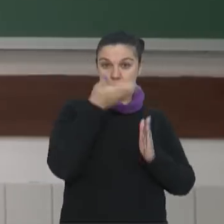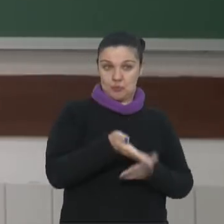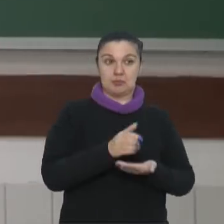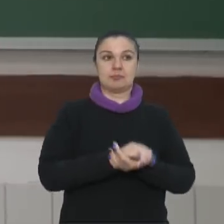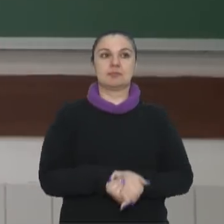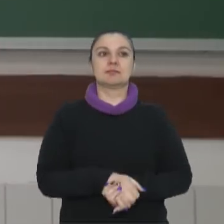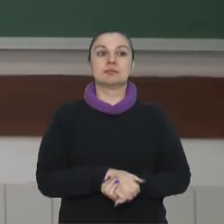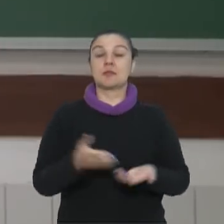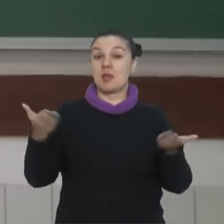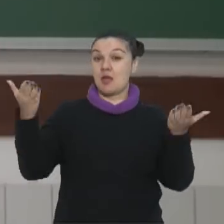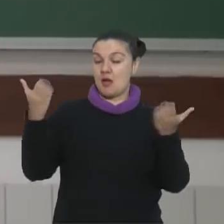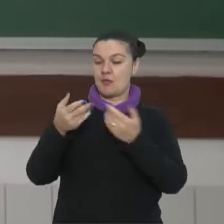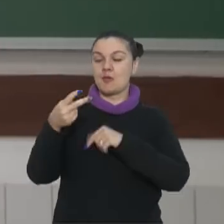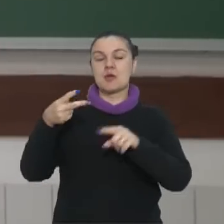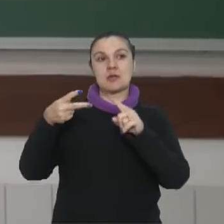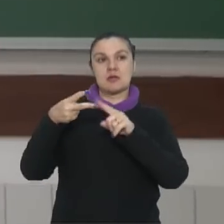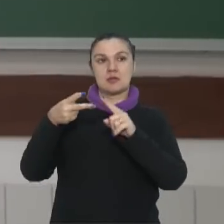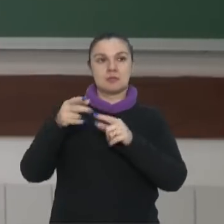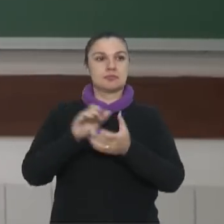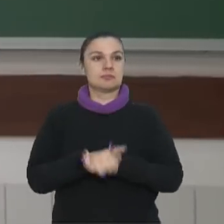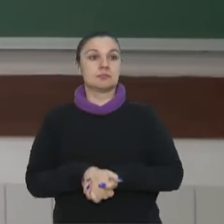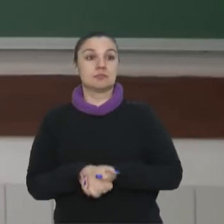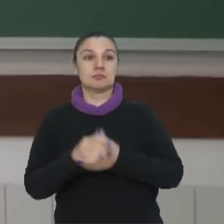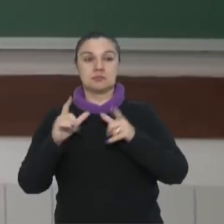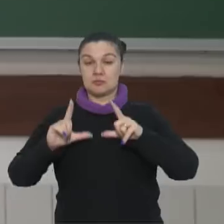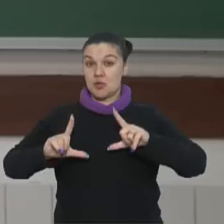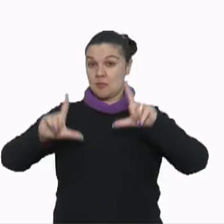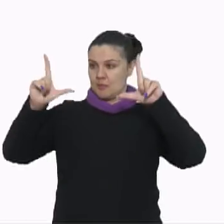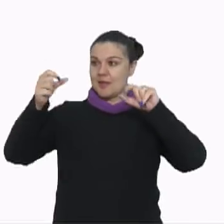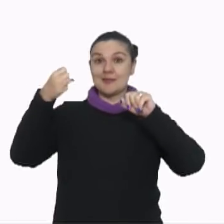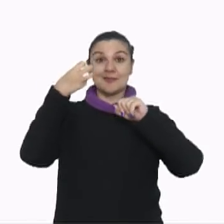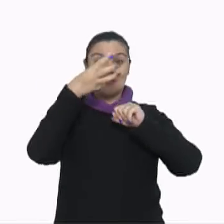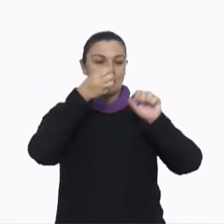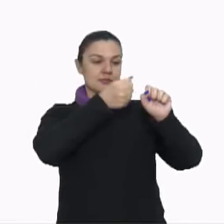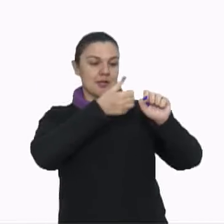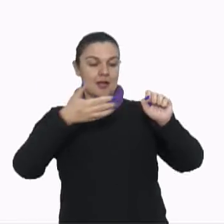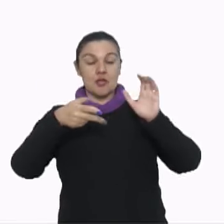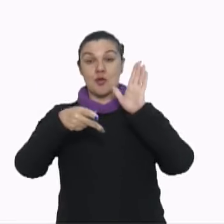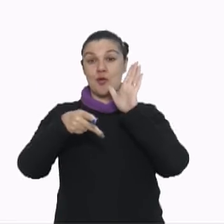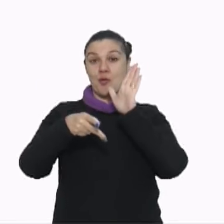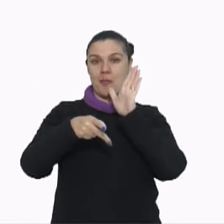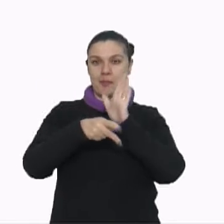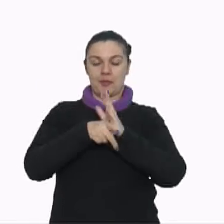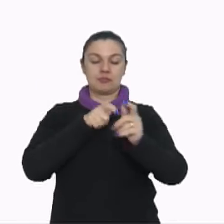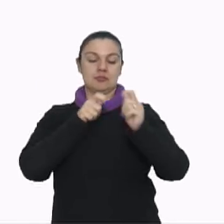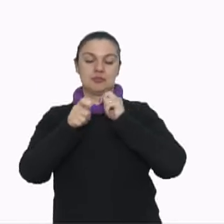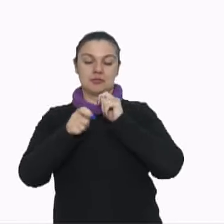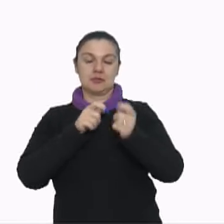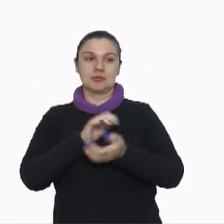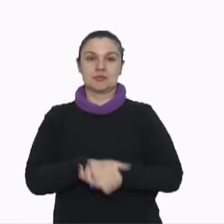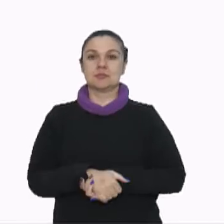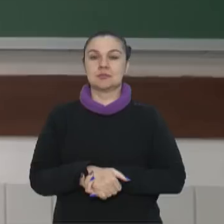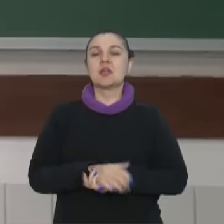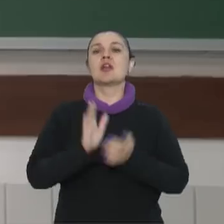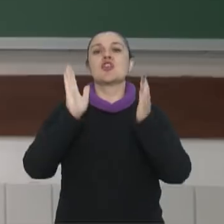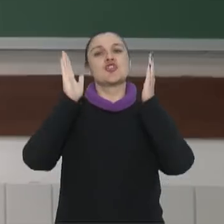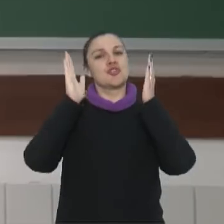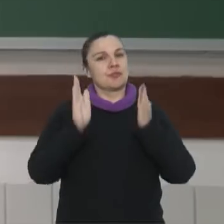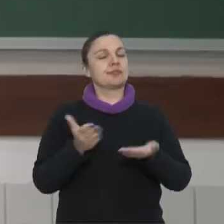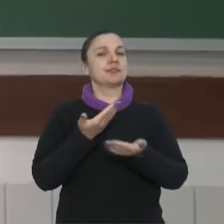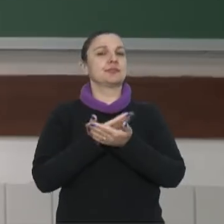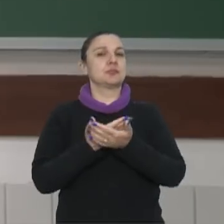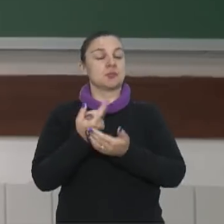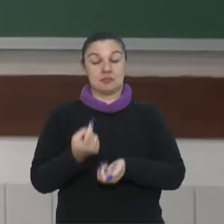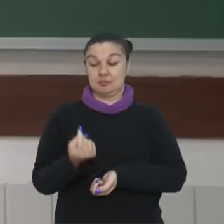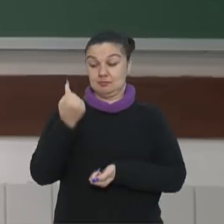ela. Ok, exercício 2. Destaque 3 características do gênero entrevista. Nós já estudamos